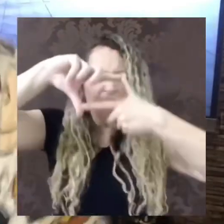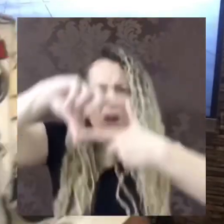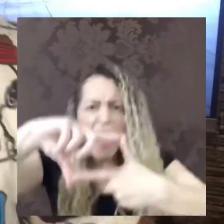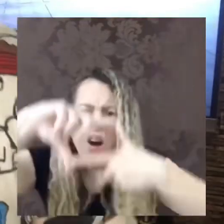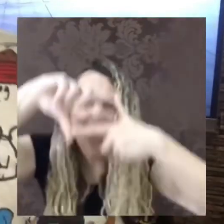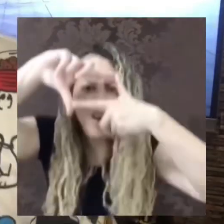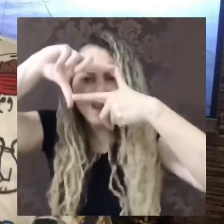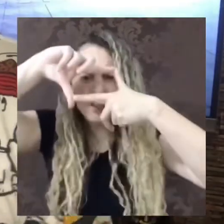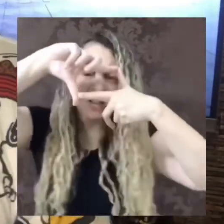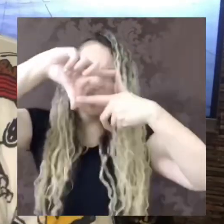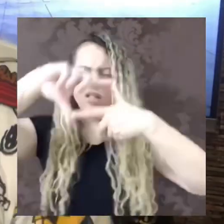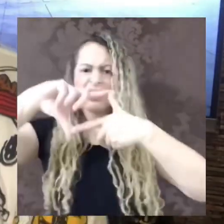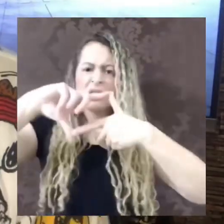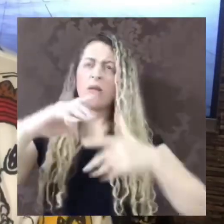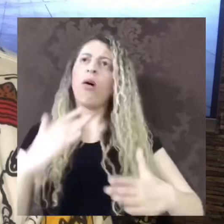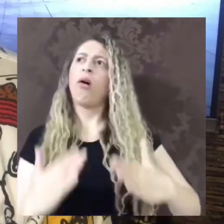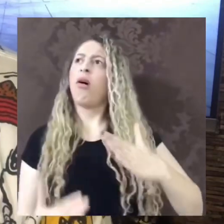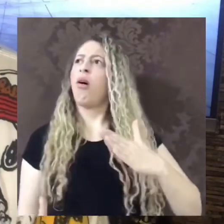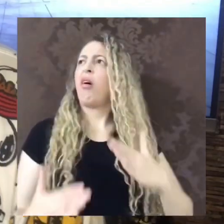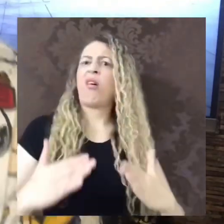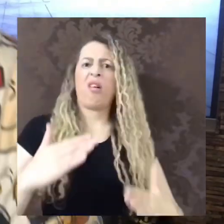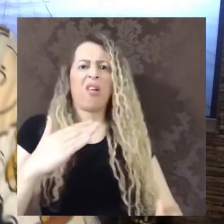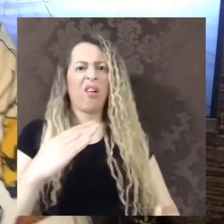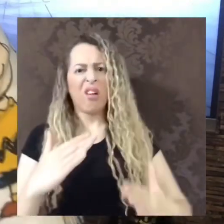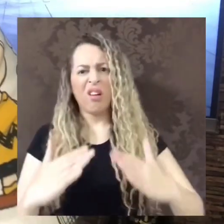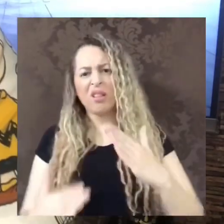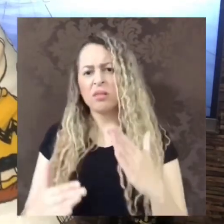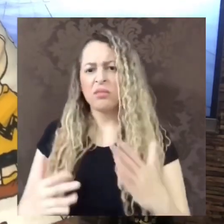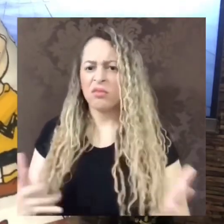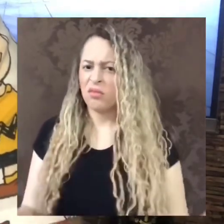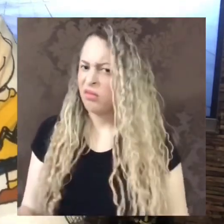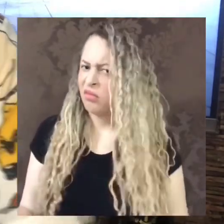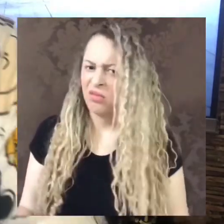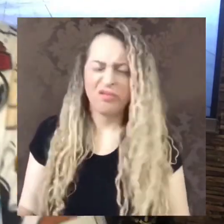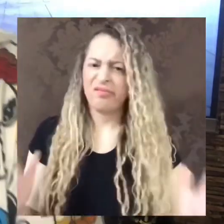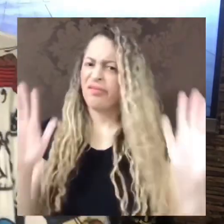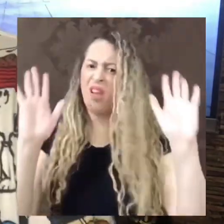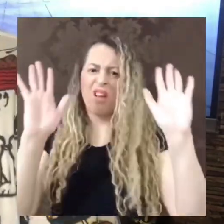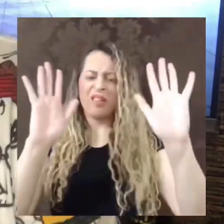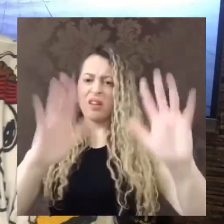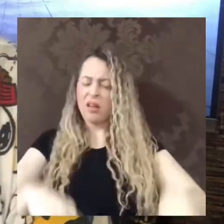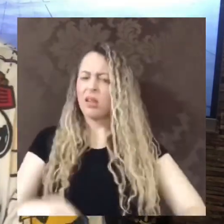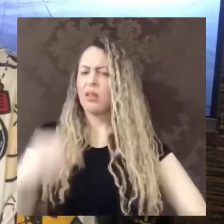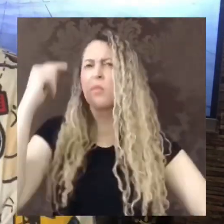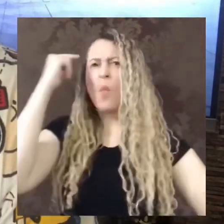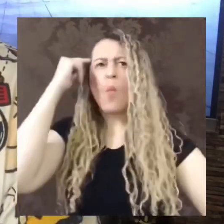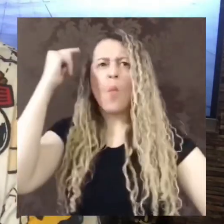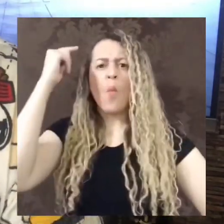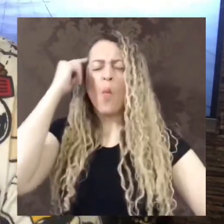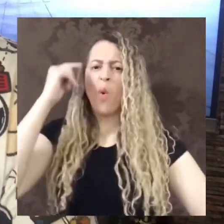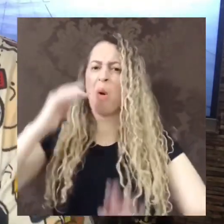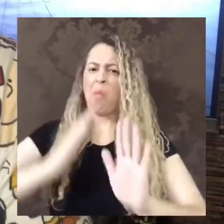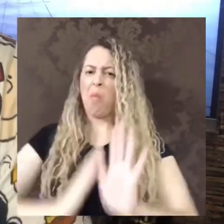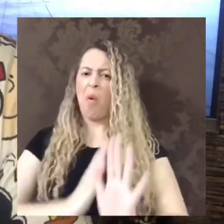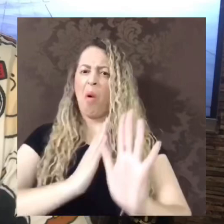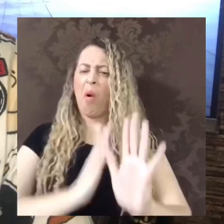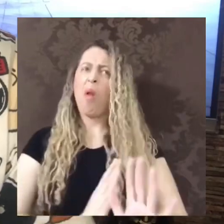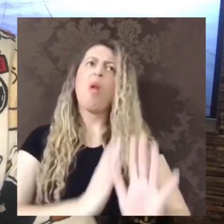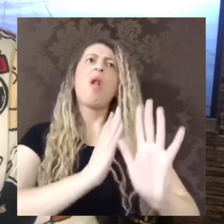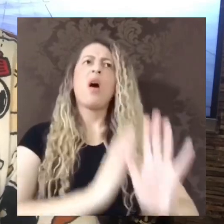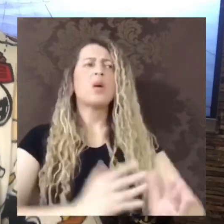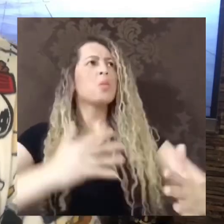Faz. Já pensou tudo sempre igual? Ser mais do mesmo tempo todo não é